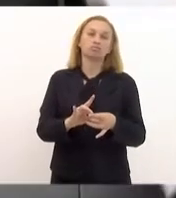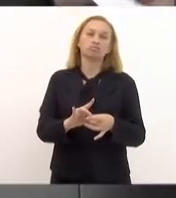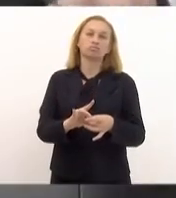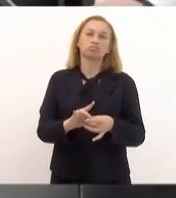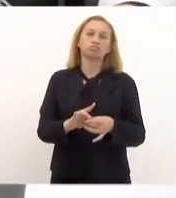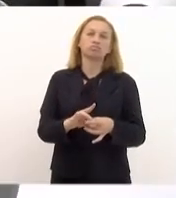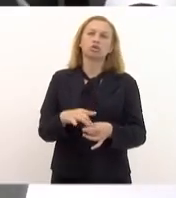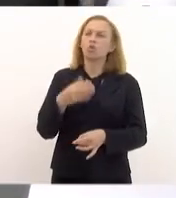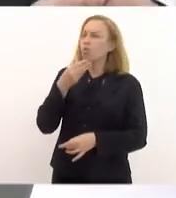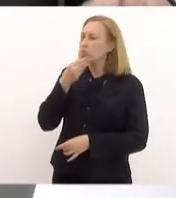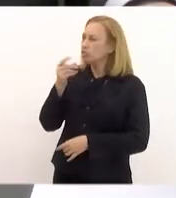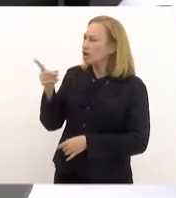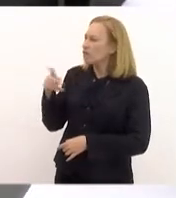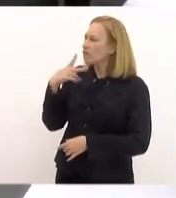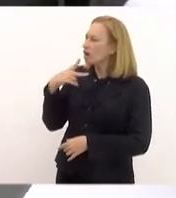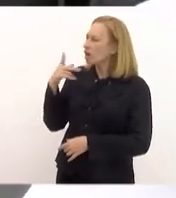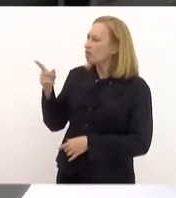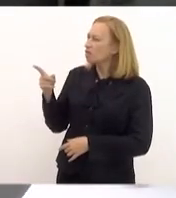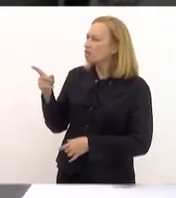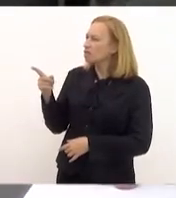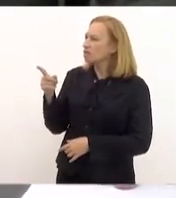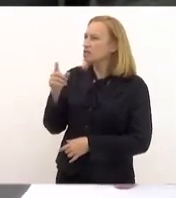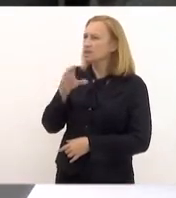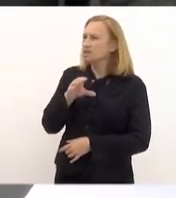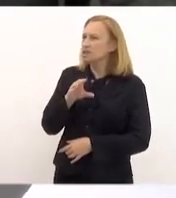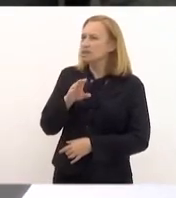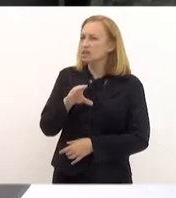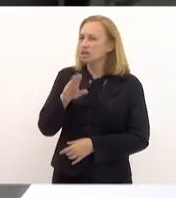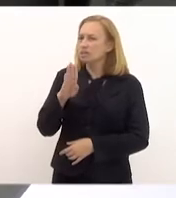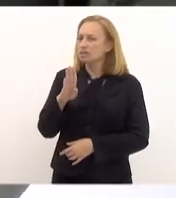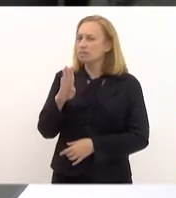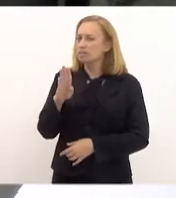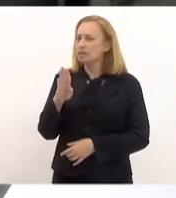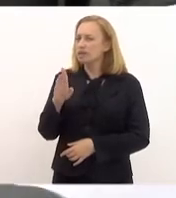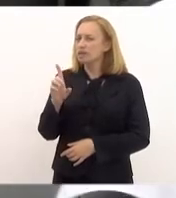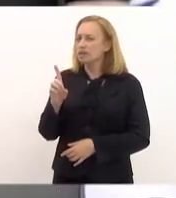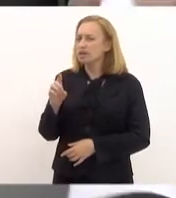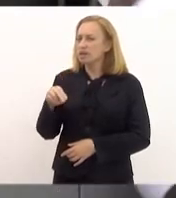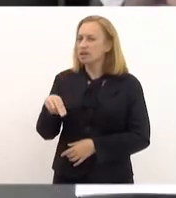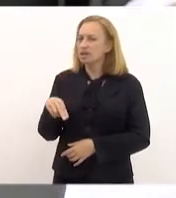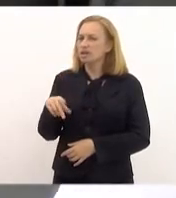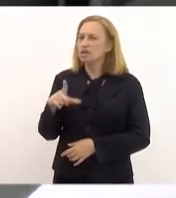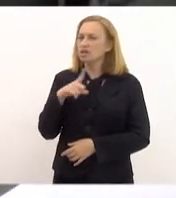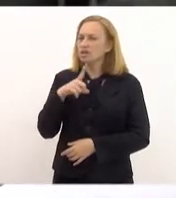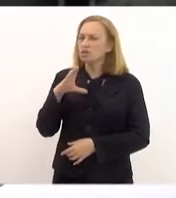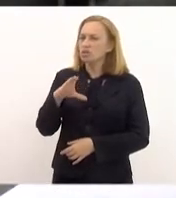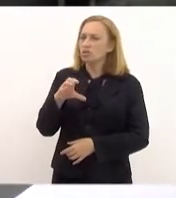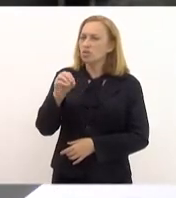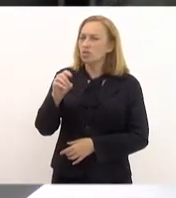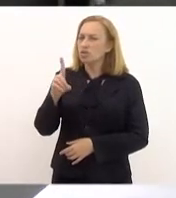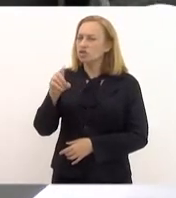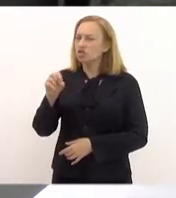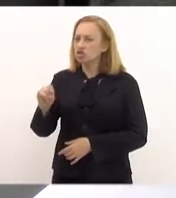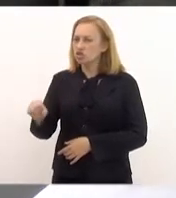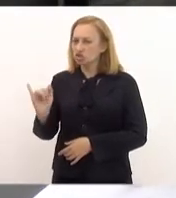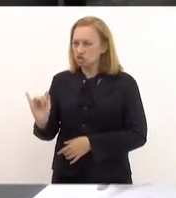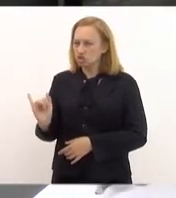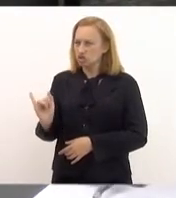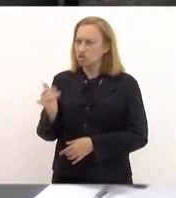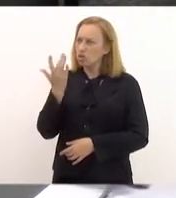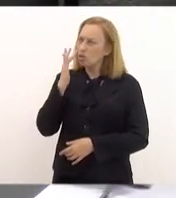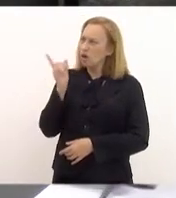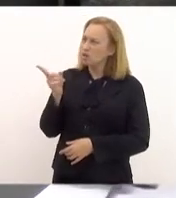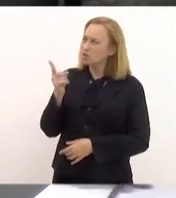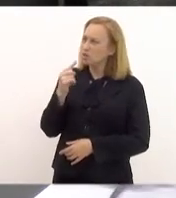rapaz que estava falando lá da CEDERI. A CEDERI, quer dizer, tem o CODIN, que eu acho que está abaixo da CEDERI, se eu não me